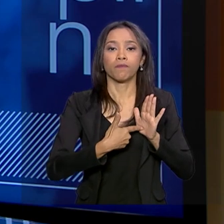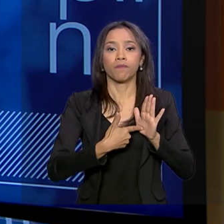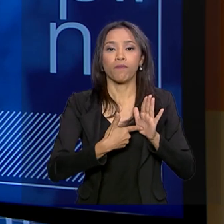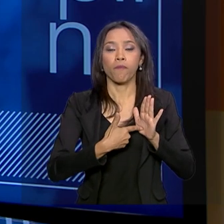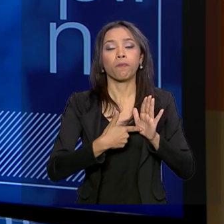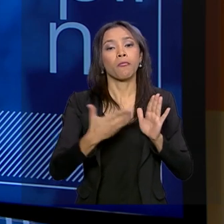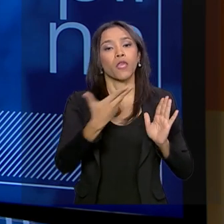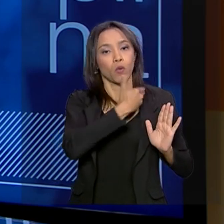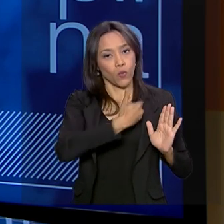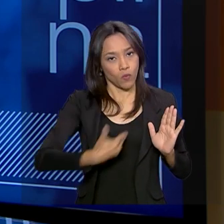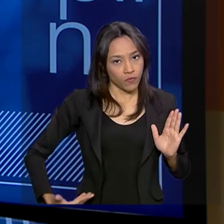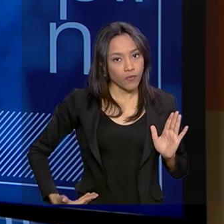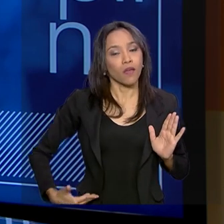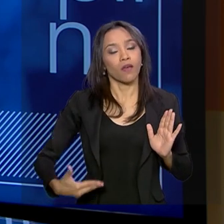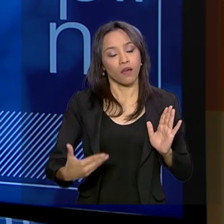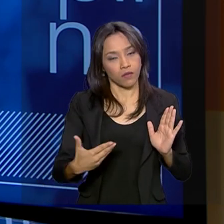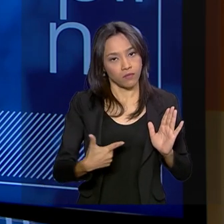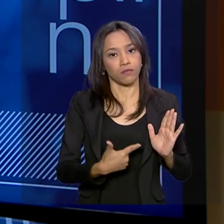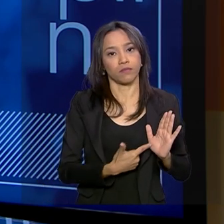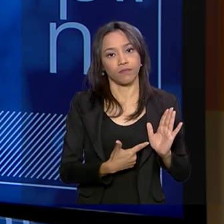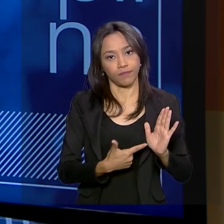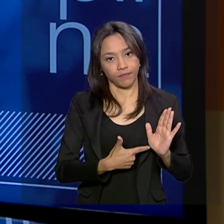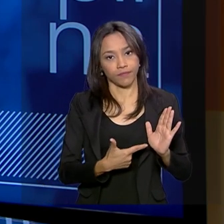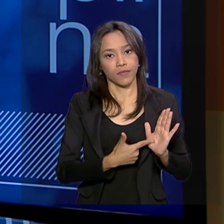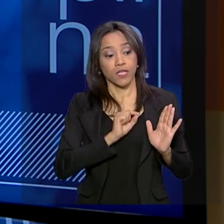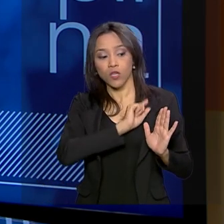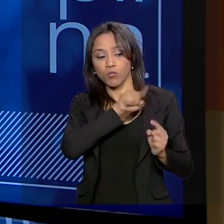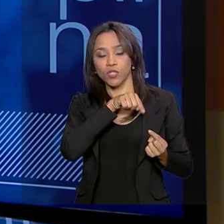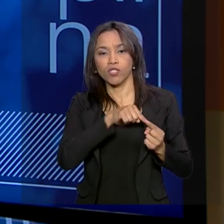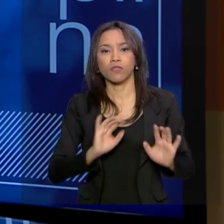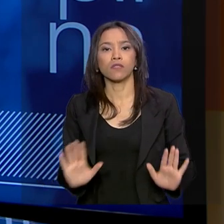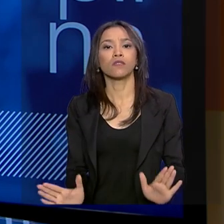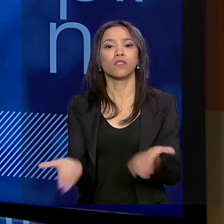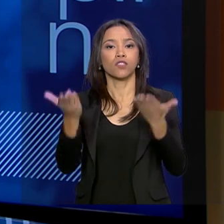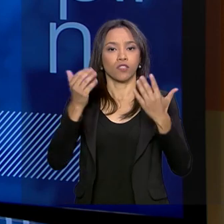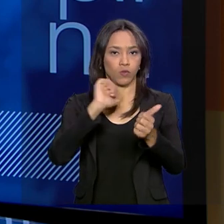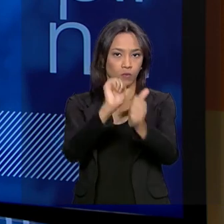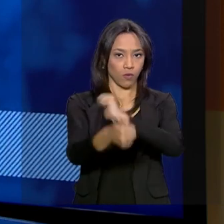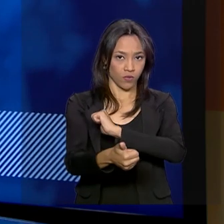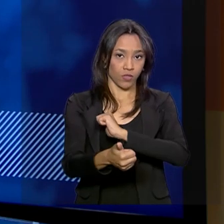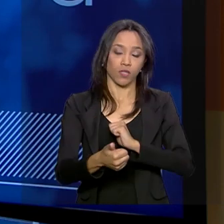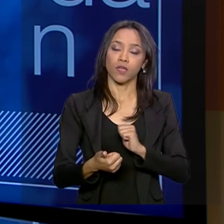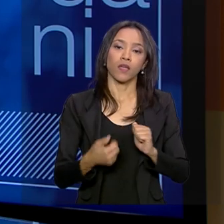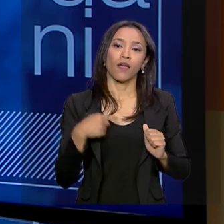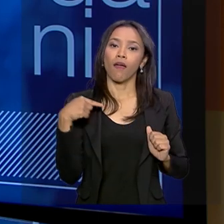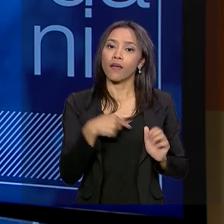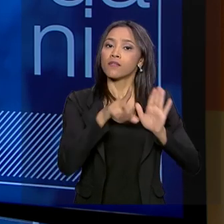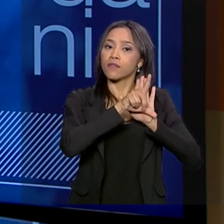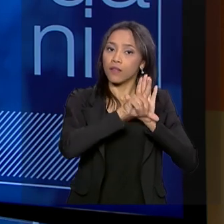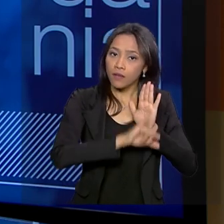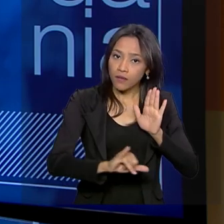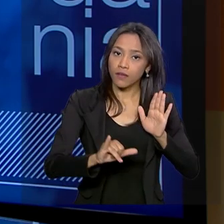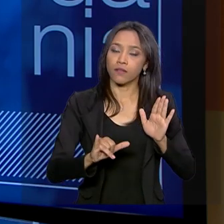que o governo proporciona, através da lei de incentivo ao esporte, ele traz